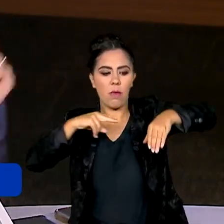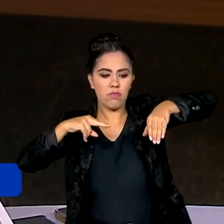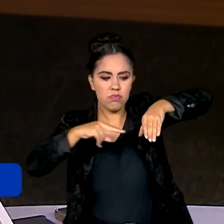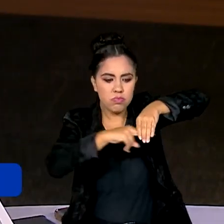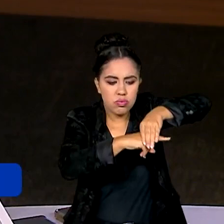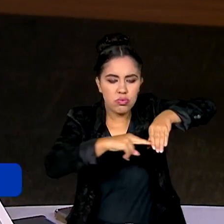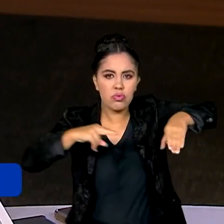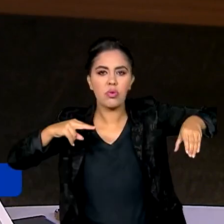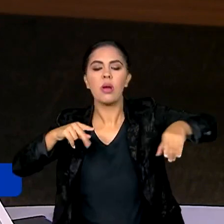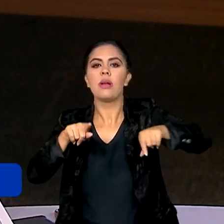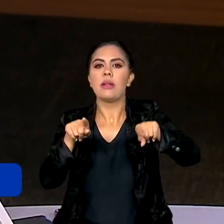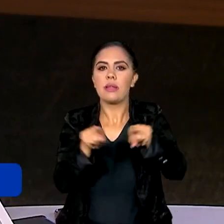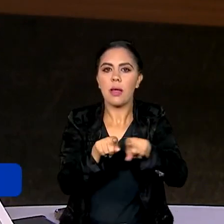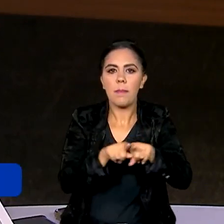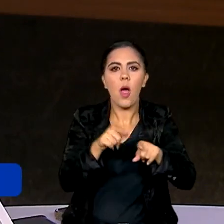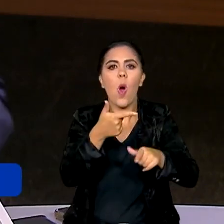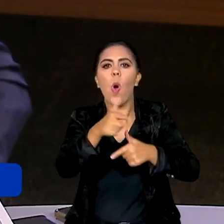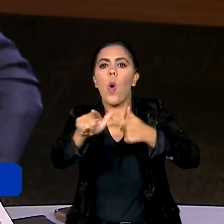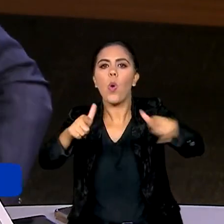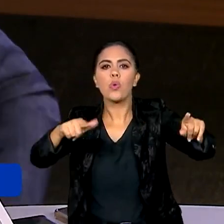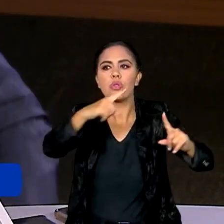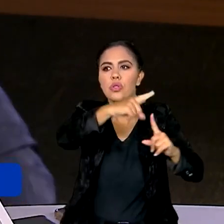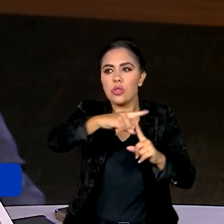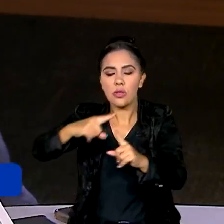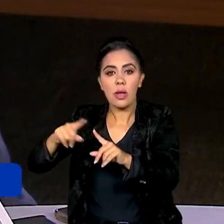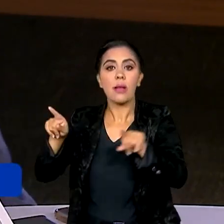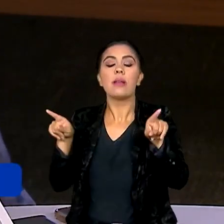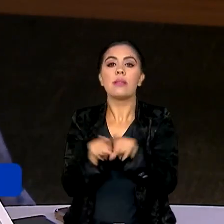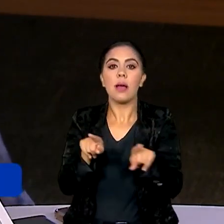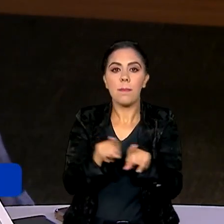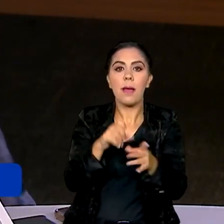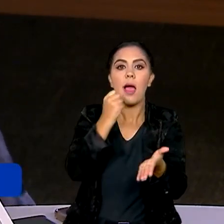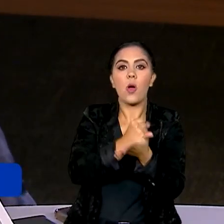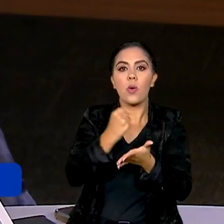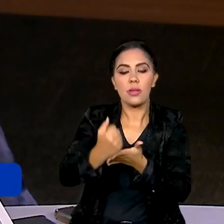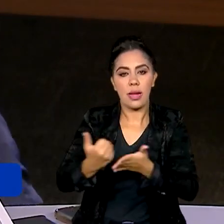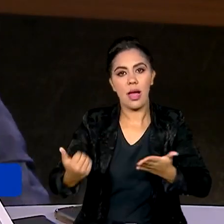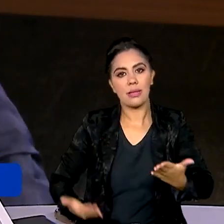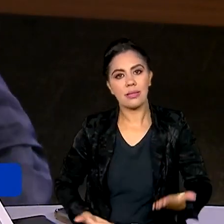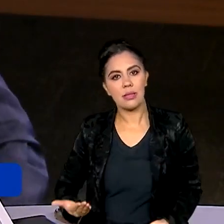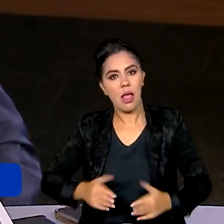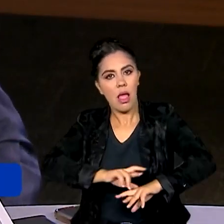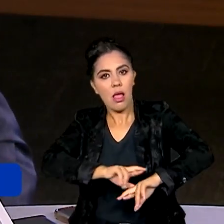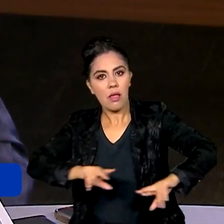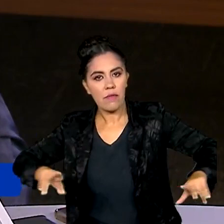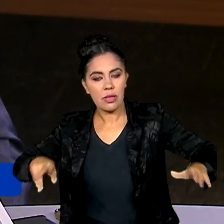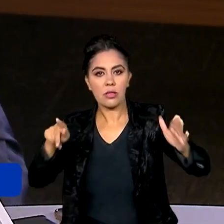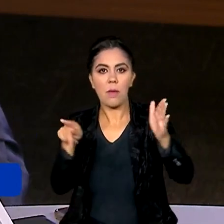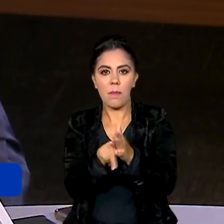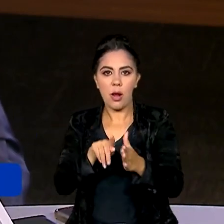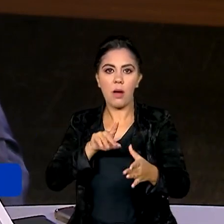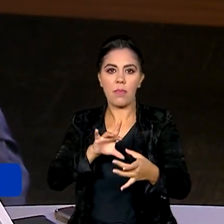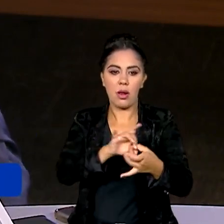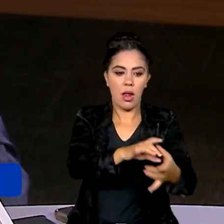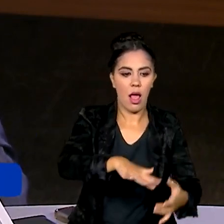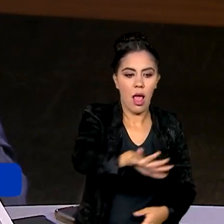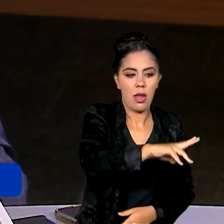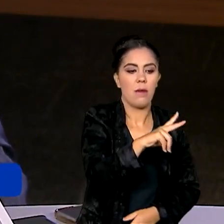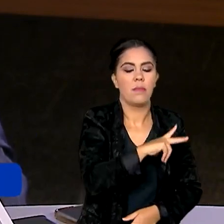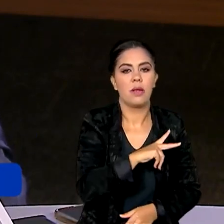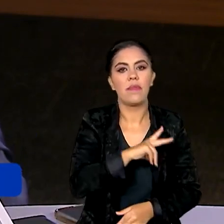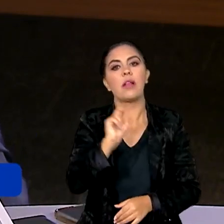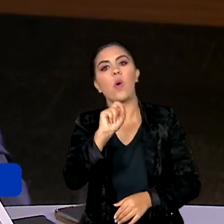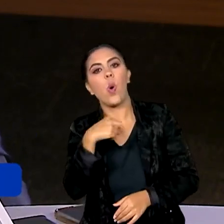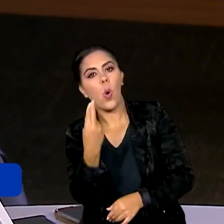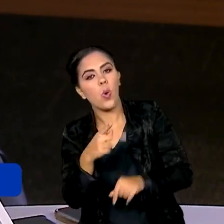outros equipamentos, mas vai ser feito também contratando serviços existentes na atividade privada ou em parceria